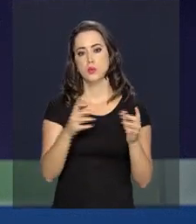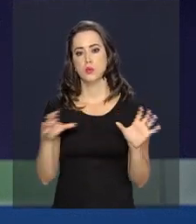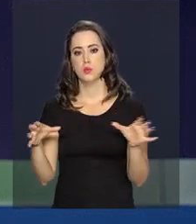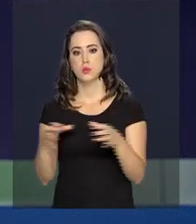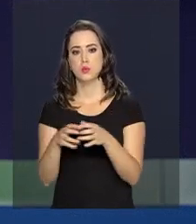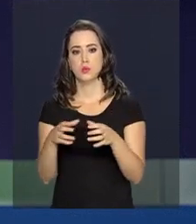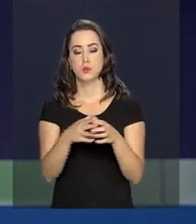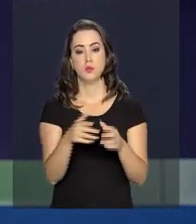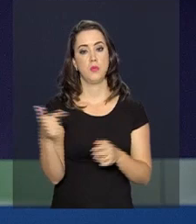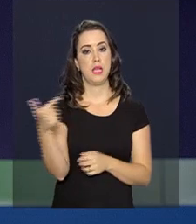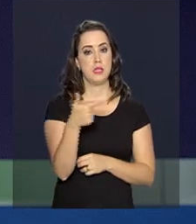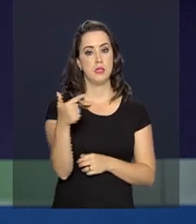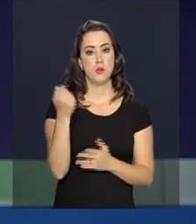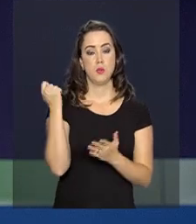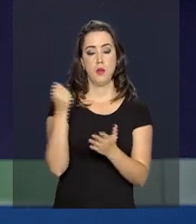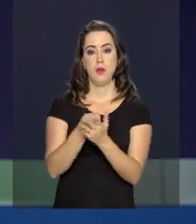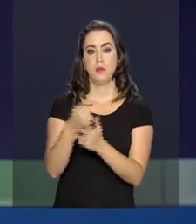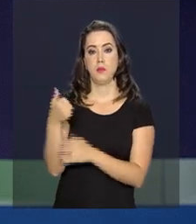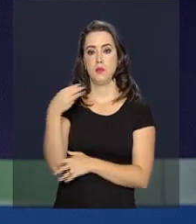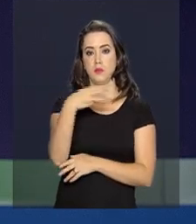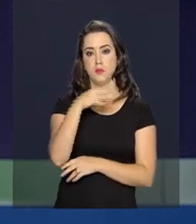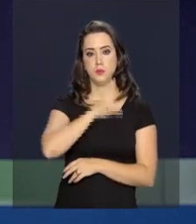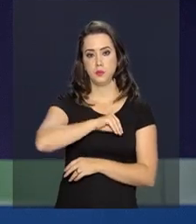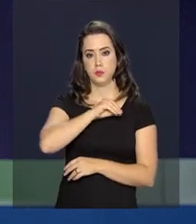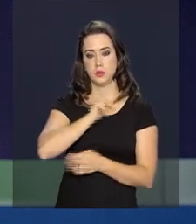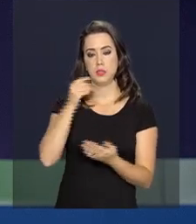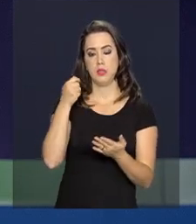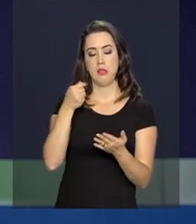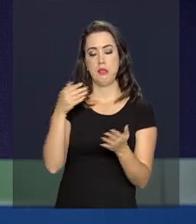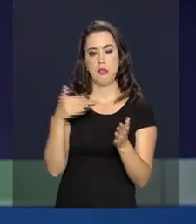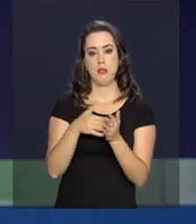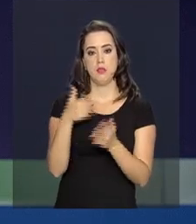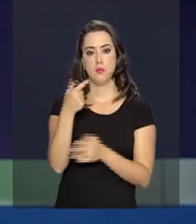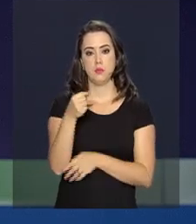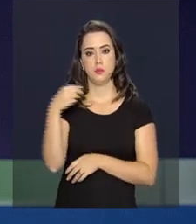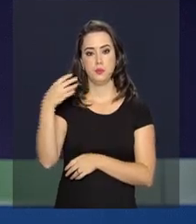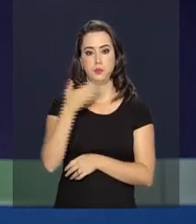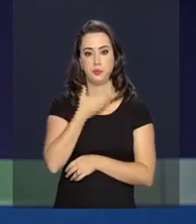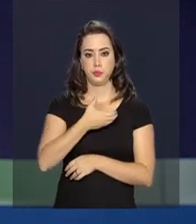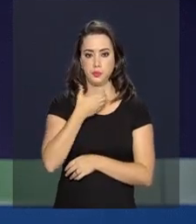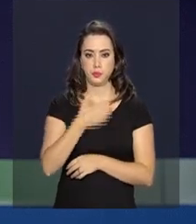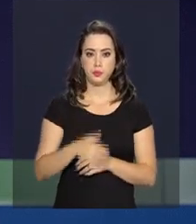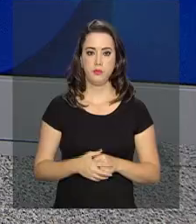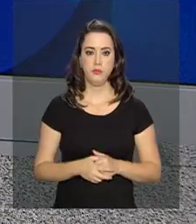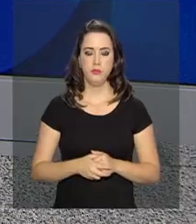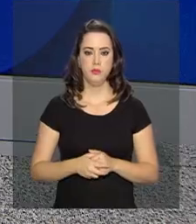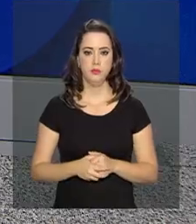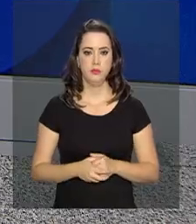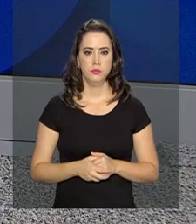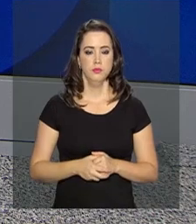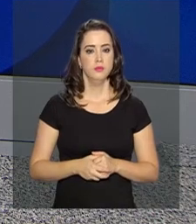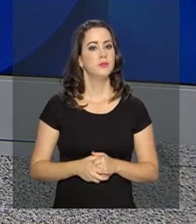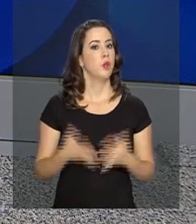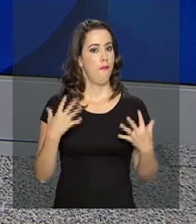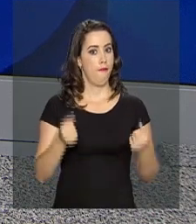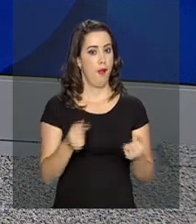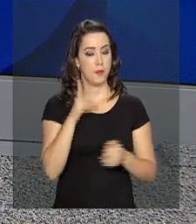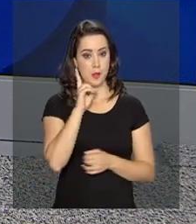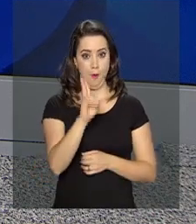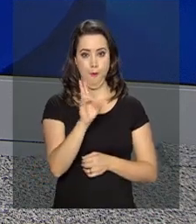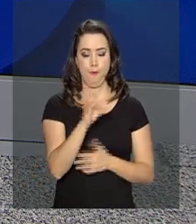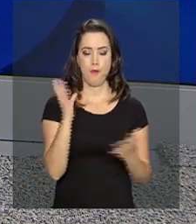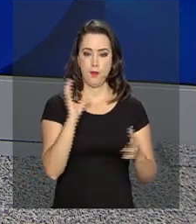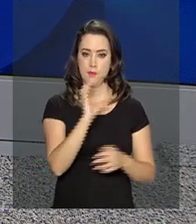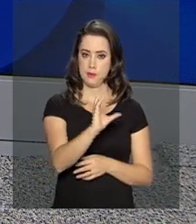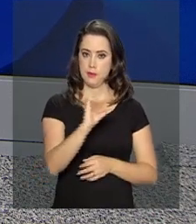cada categoria. A segunda parcela do 13º deve ser paga até 20 de dezembro. E vamos agora ao